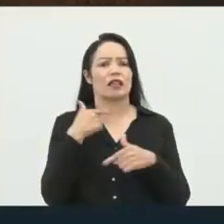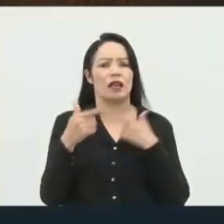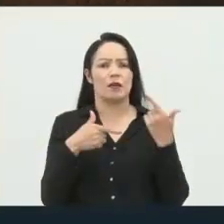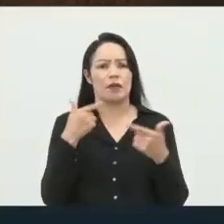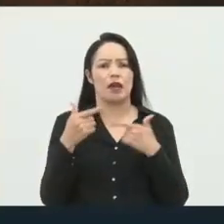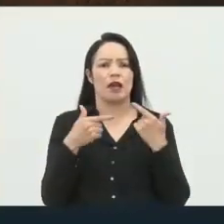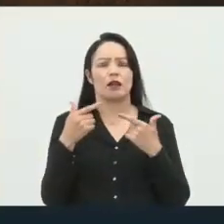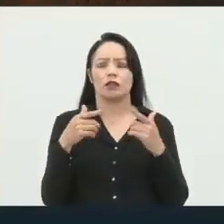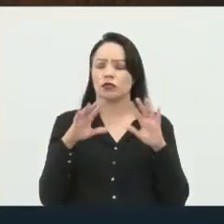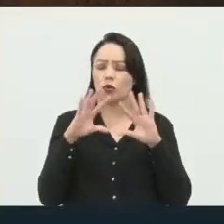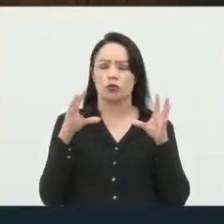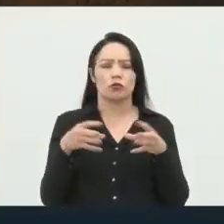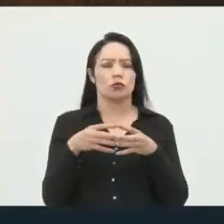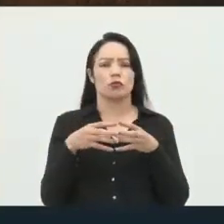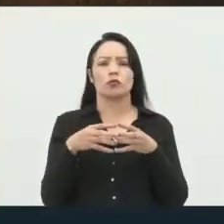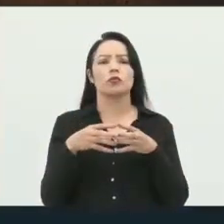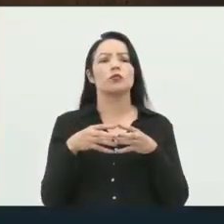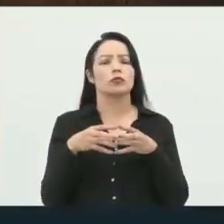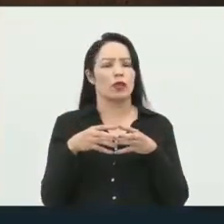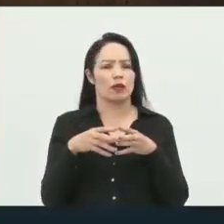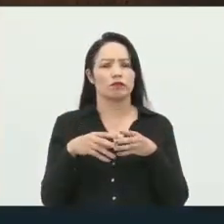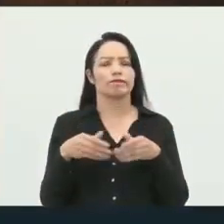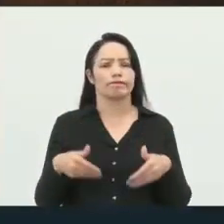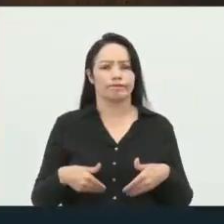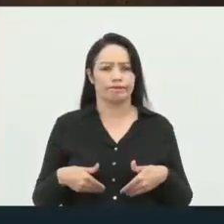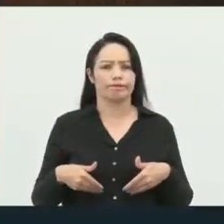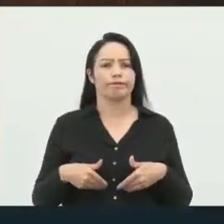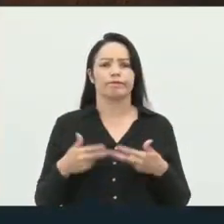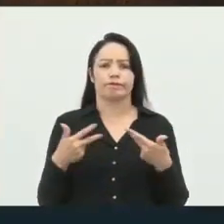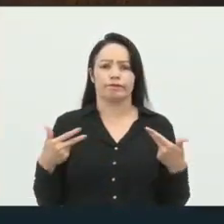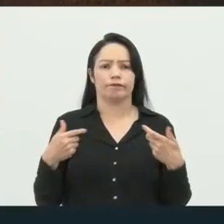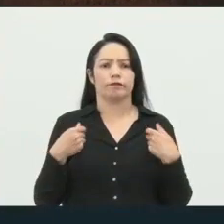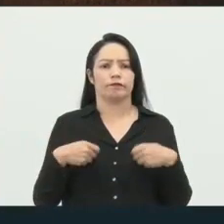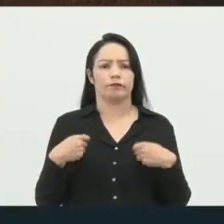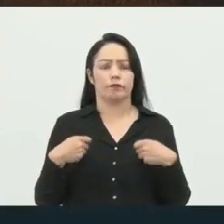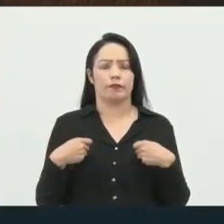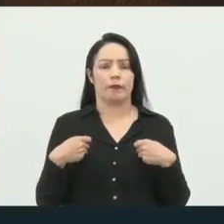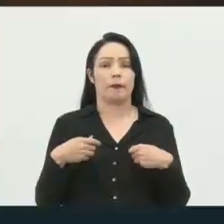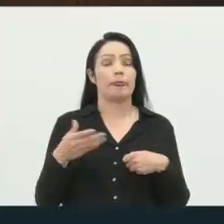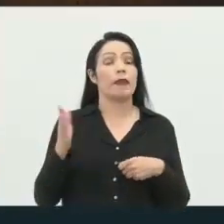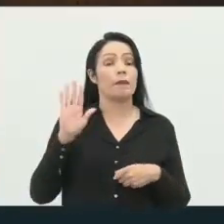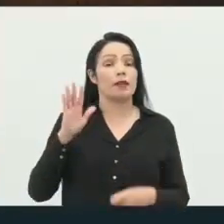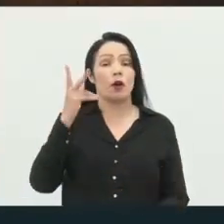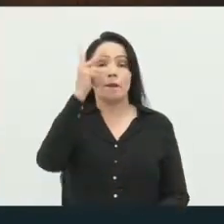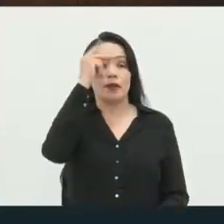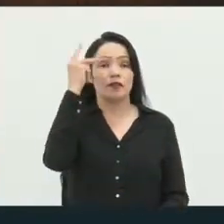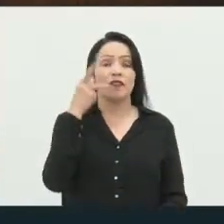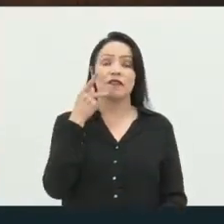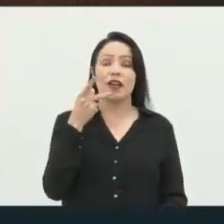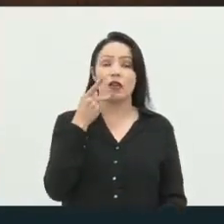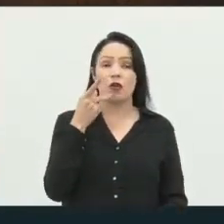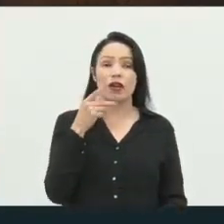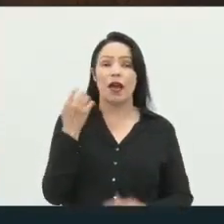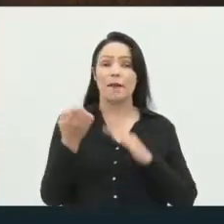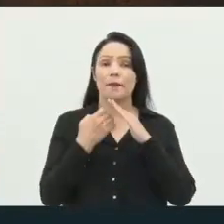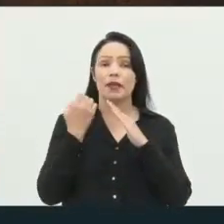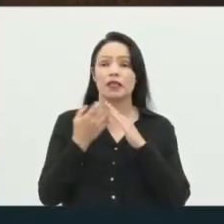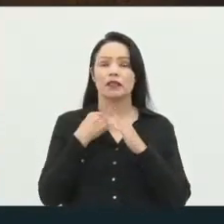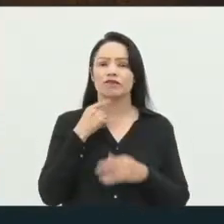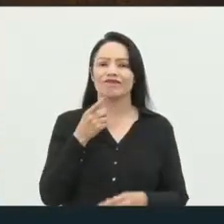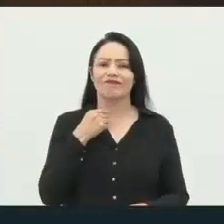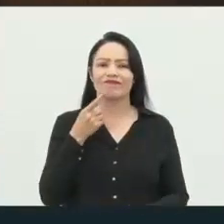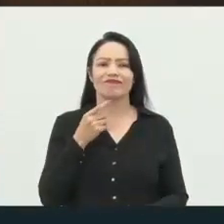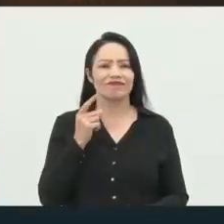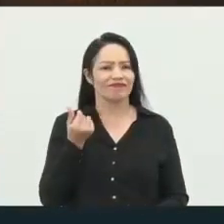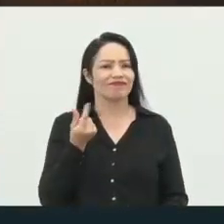passando fome passando necessidade o prefeito Gut quando ele falou que é proguaru ela era inviável financeiramente né